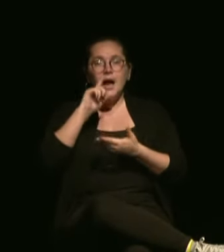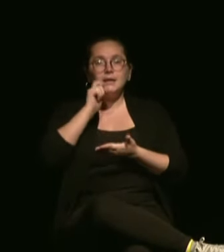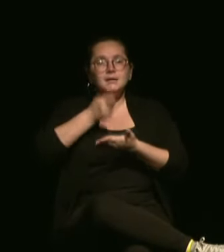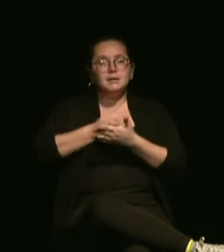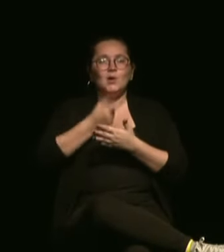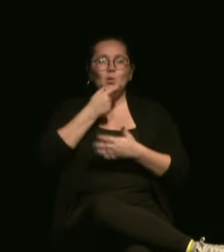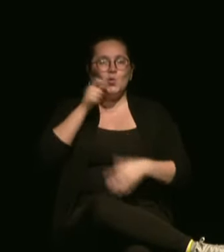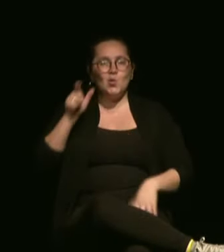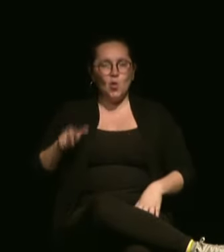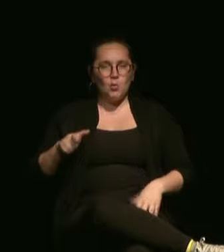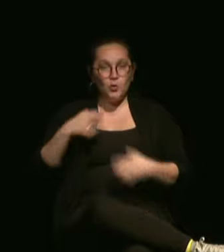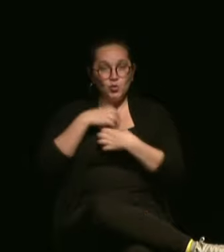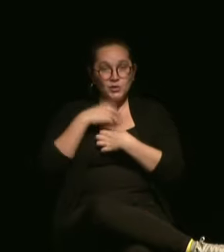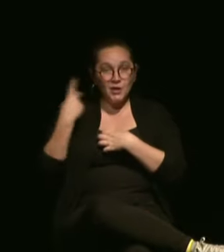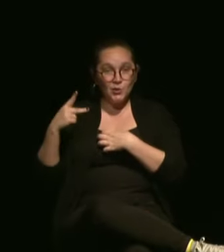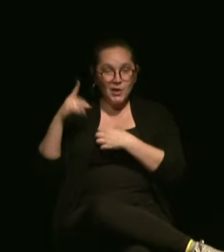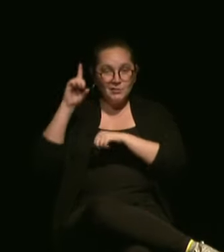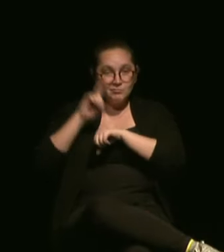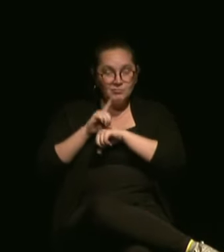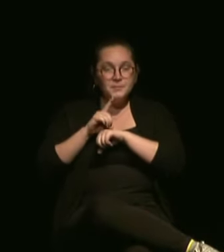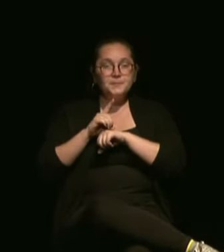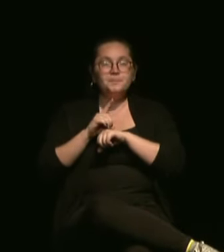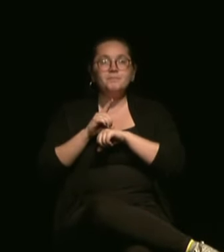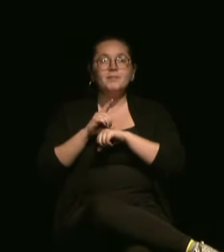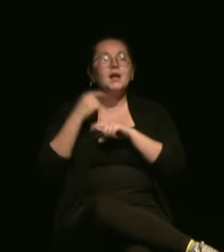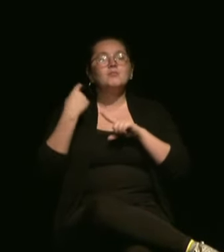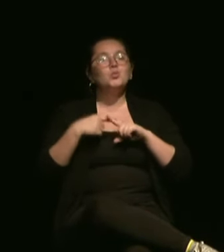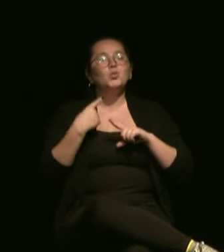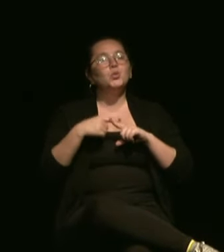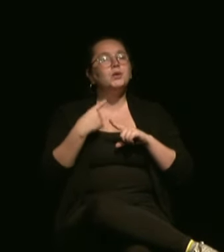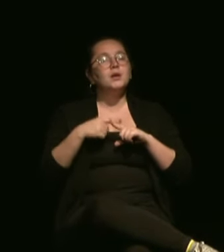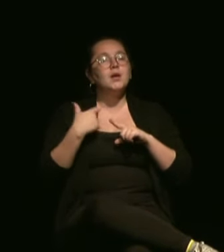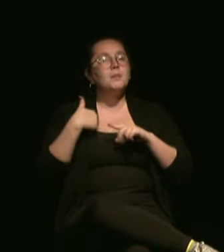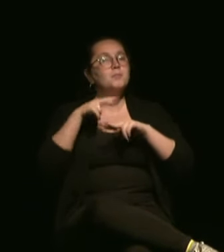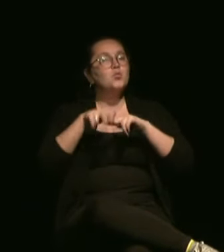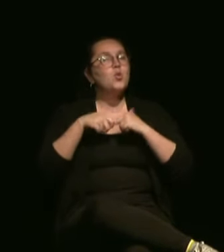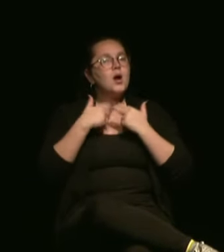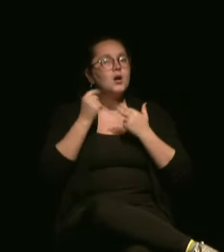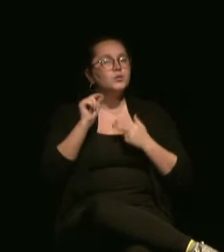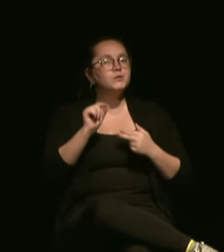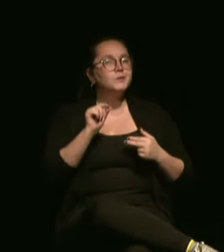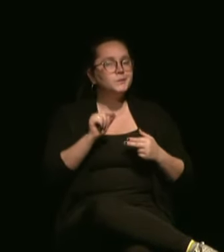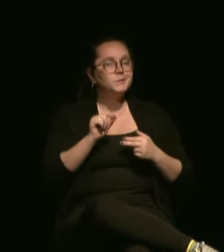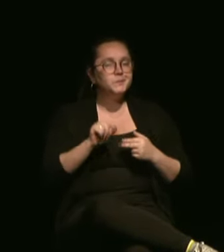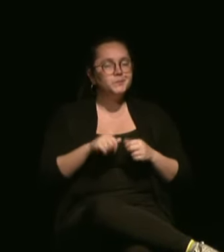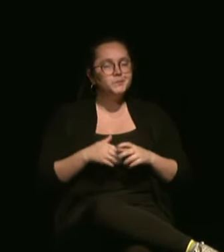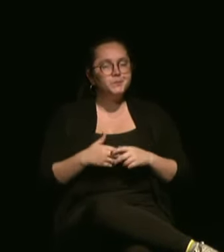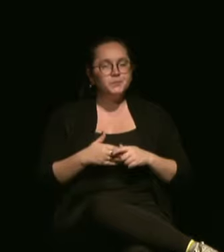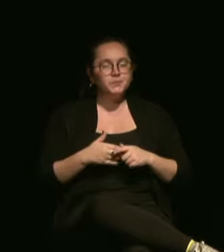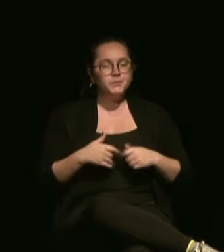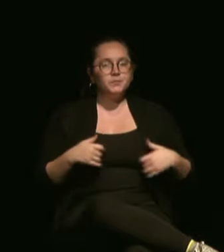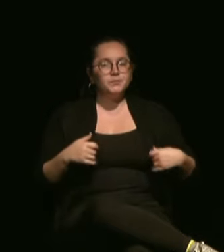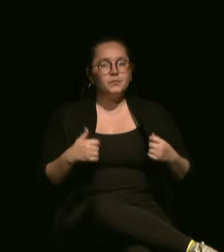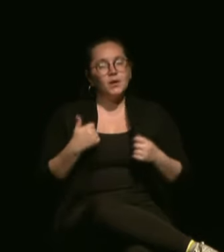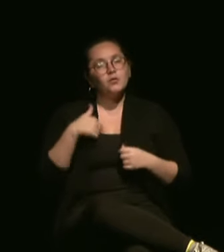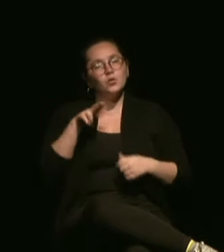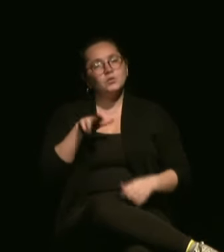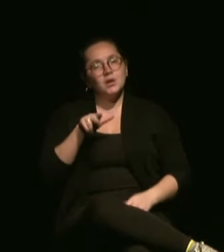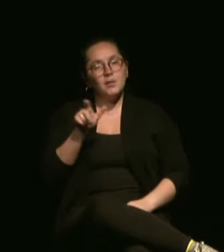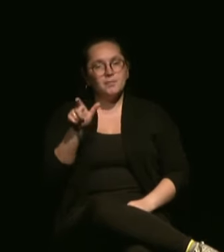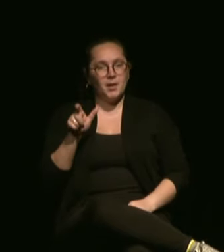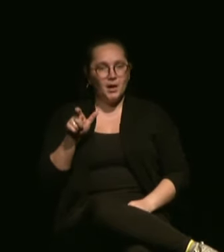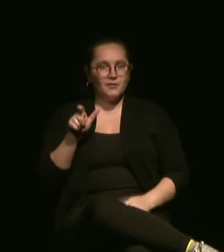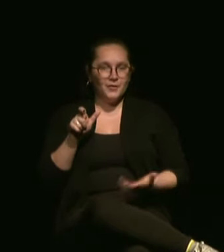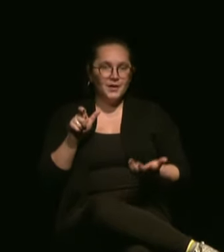são tomadas em função de uma determinante que é, para usar essa palavra tão gasta,